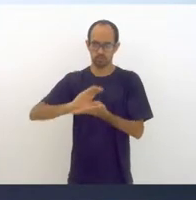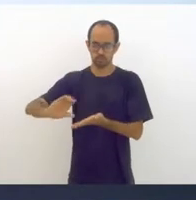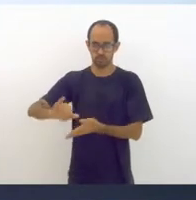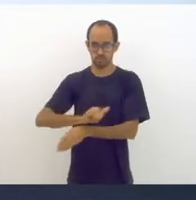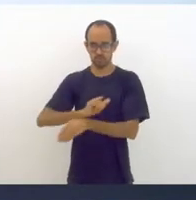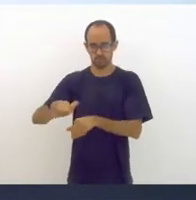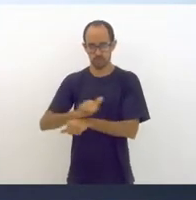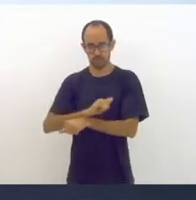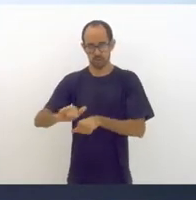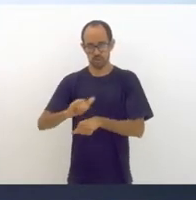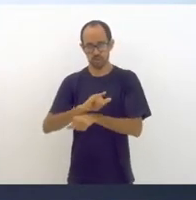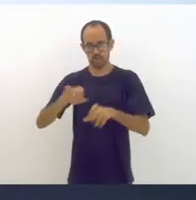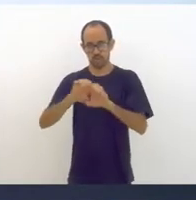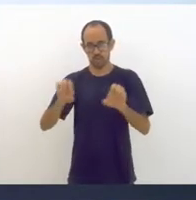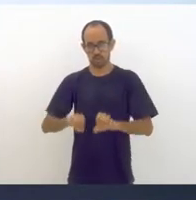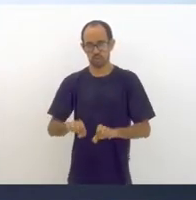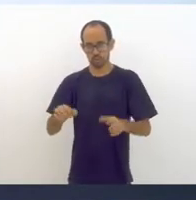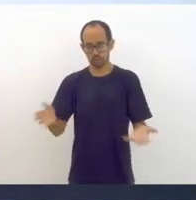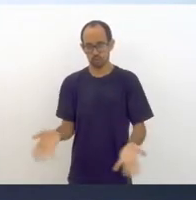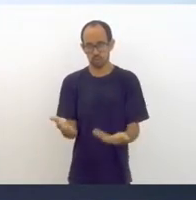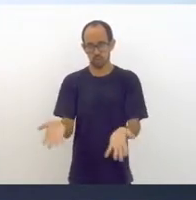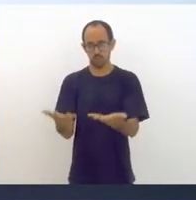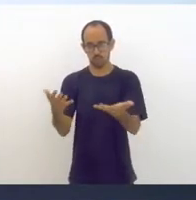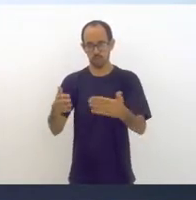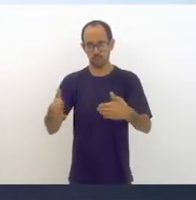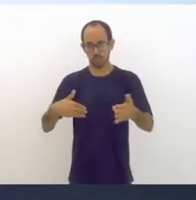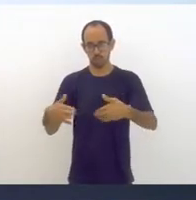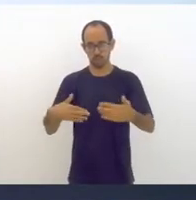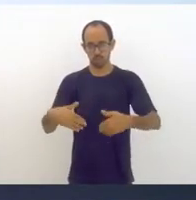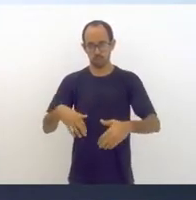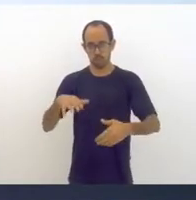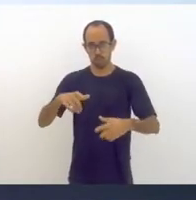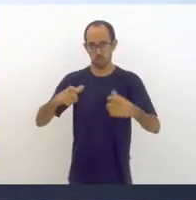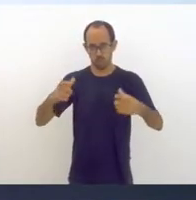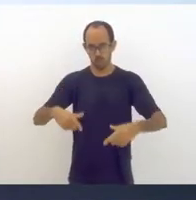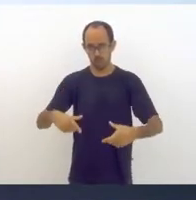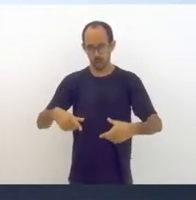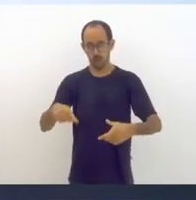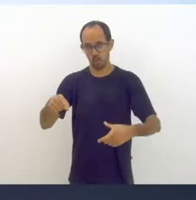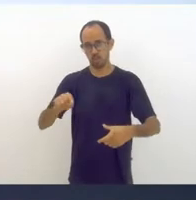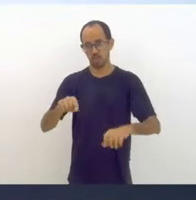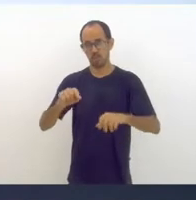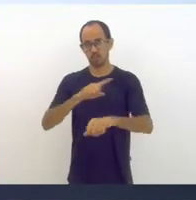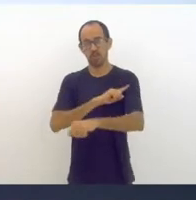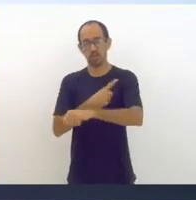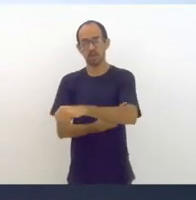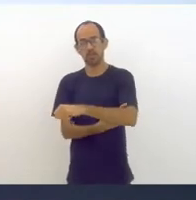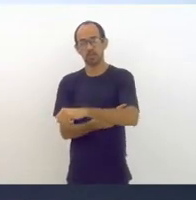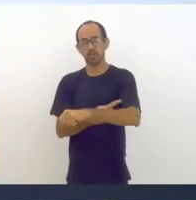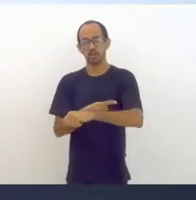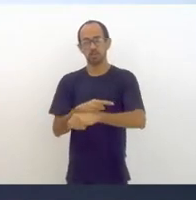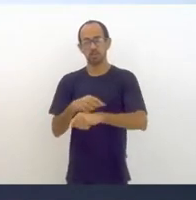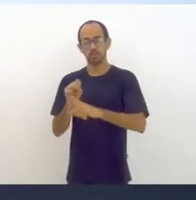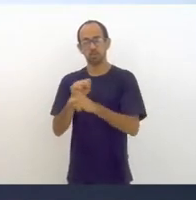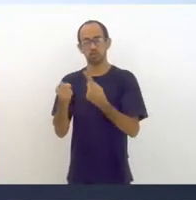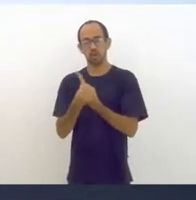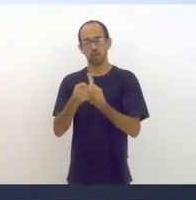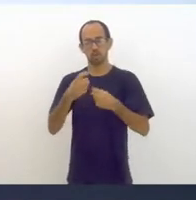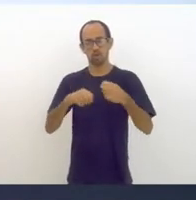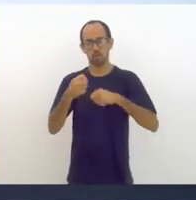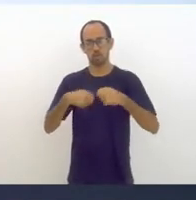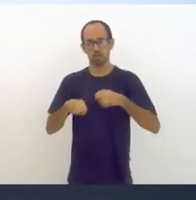em infraestrutura, de fomento à produção local e de fortalecimento socioeconômico ao Estado do Rio de